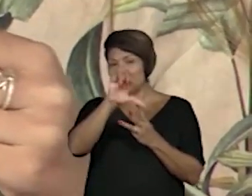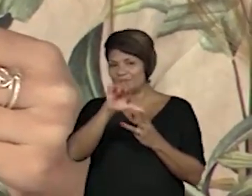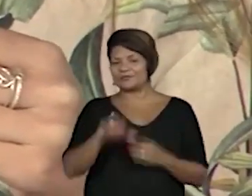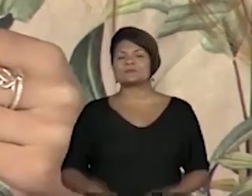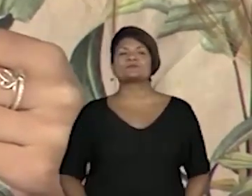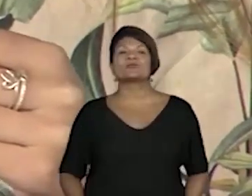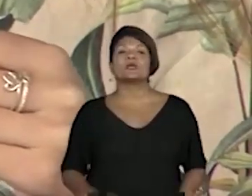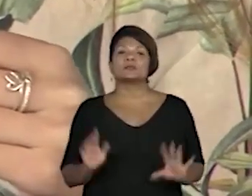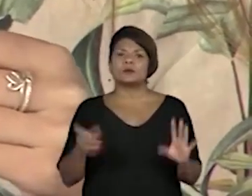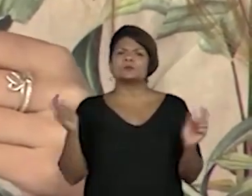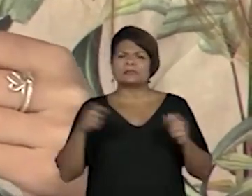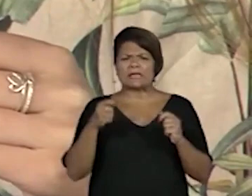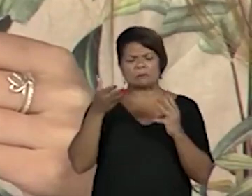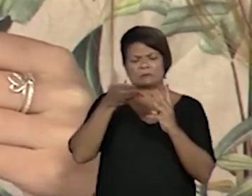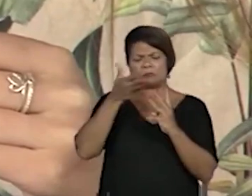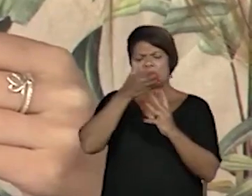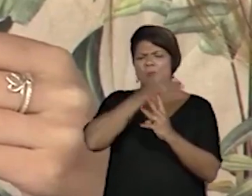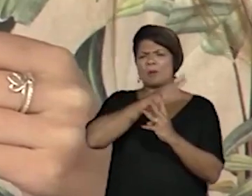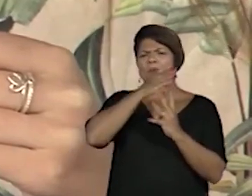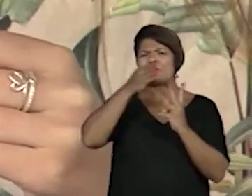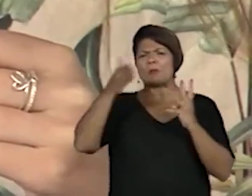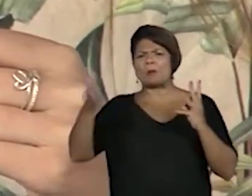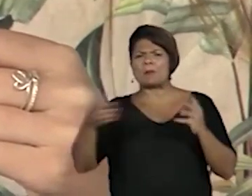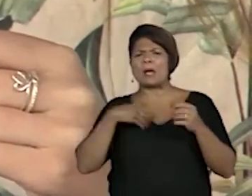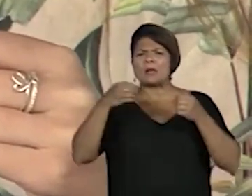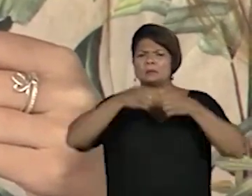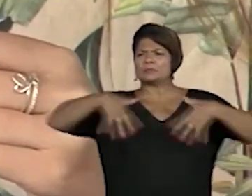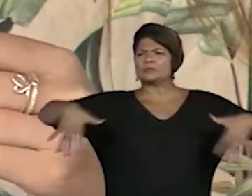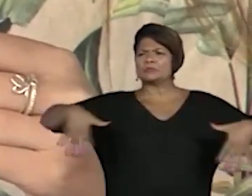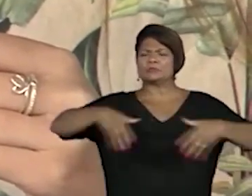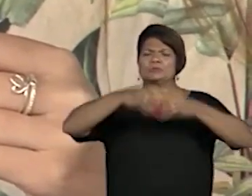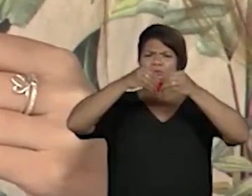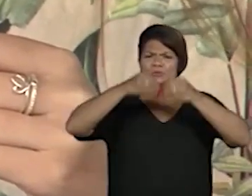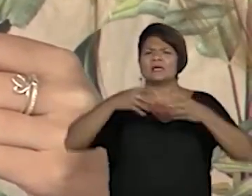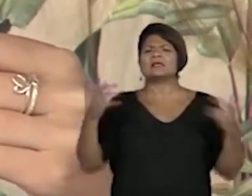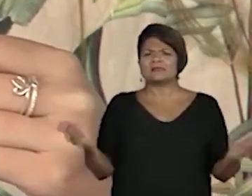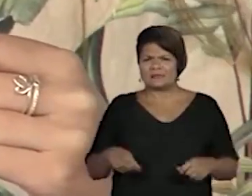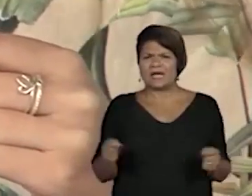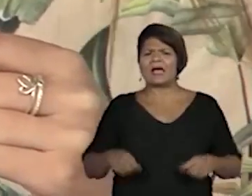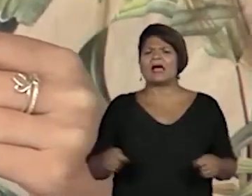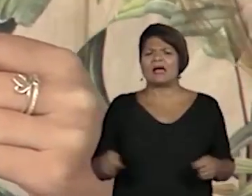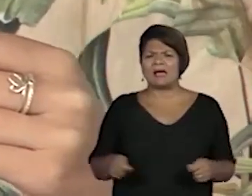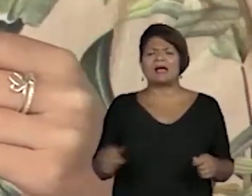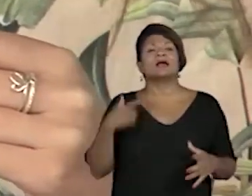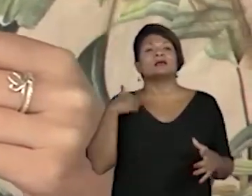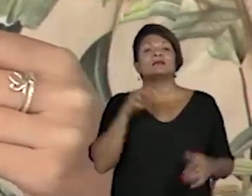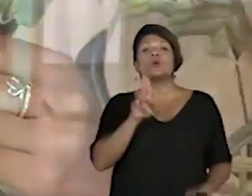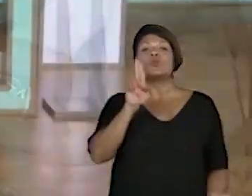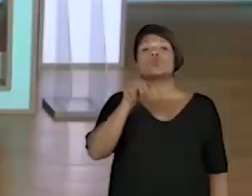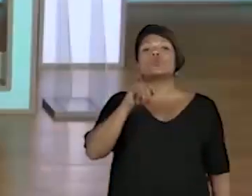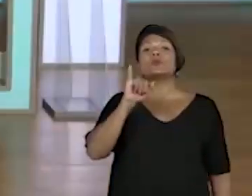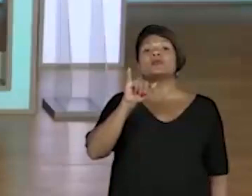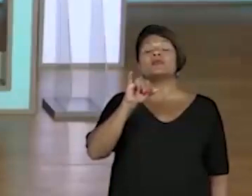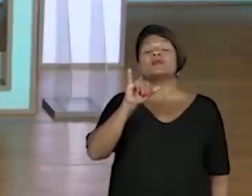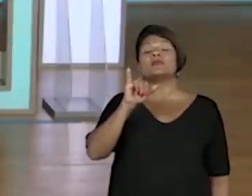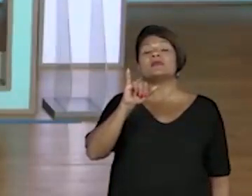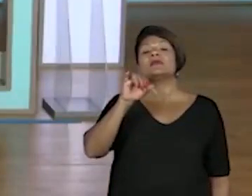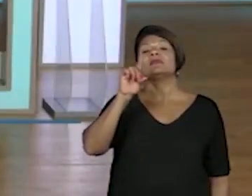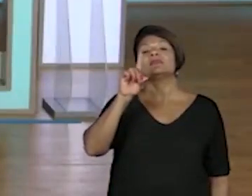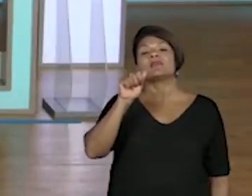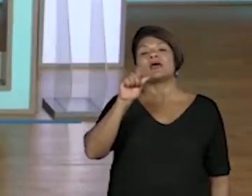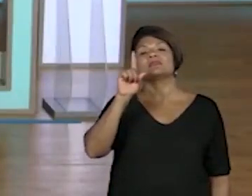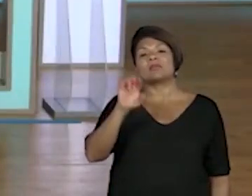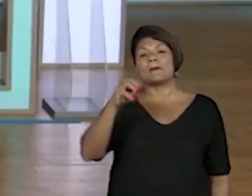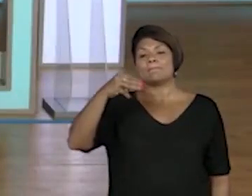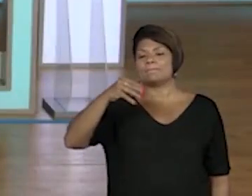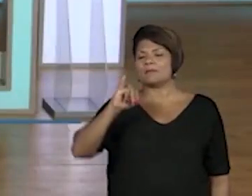Ainda, bastante, vários números. E é o que eu falei, que a gente nem colocou a unidade de milhar aqui, hein? Porque senão a gente teria